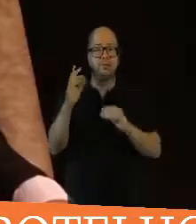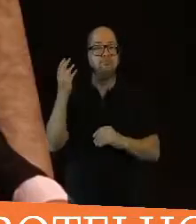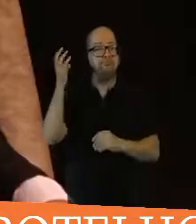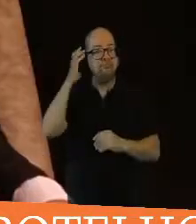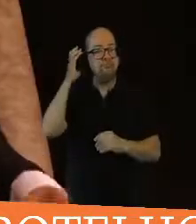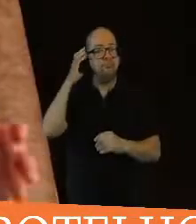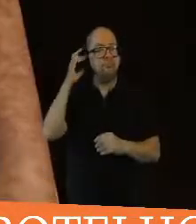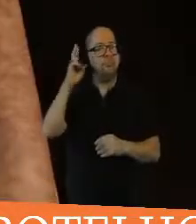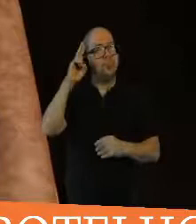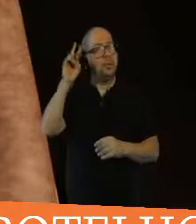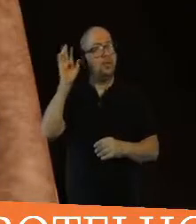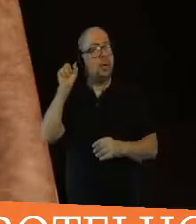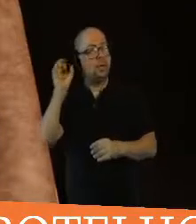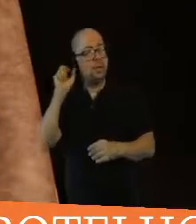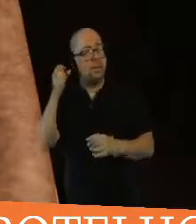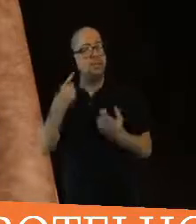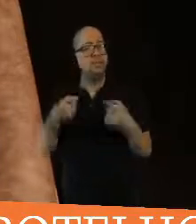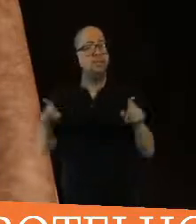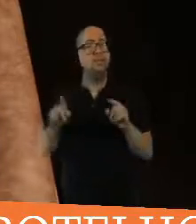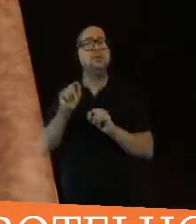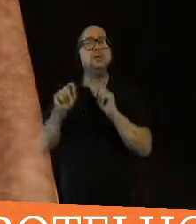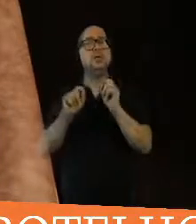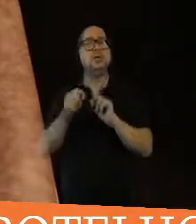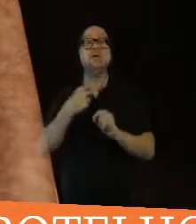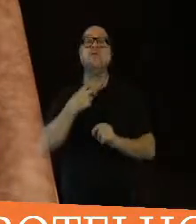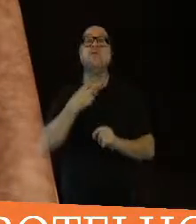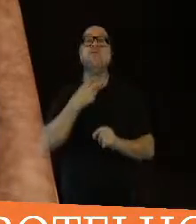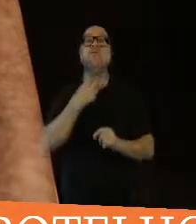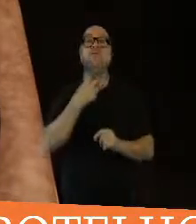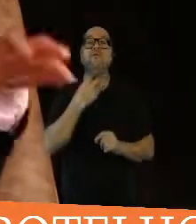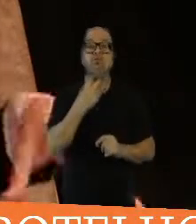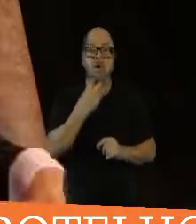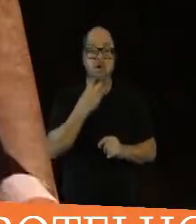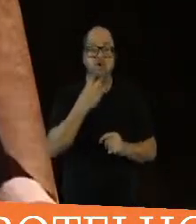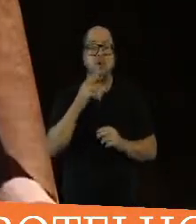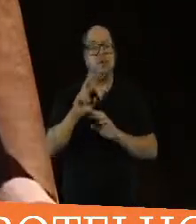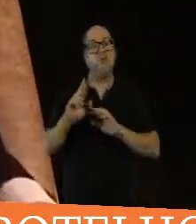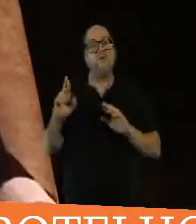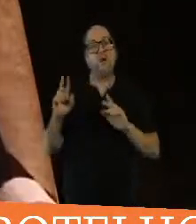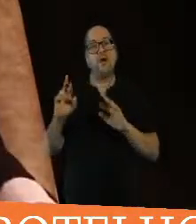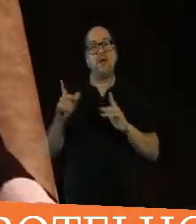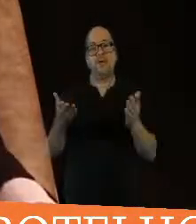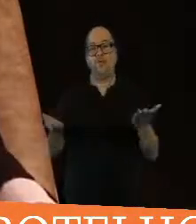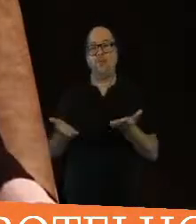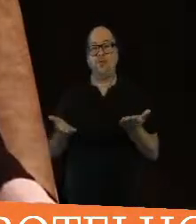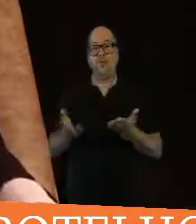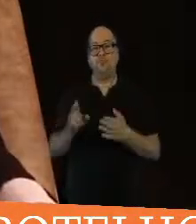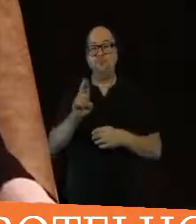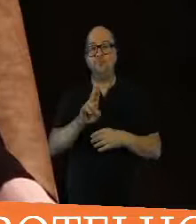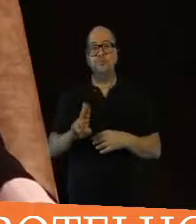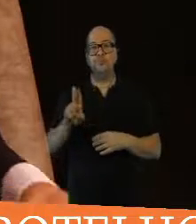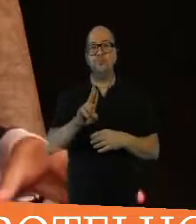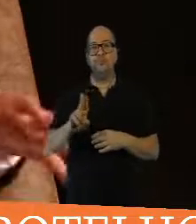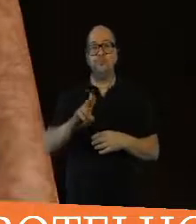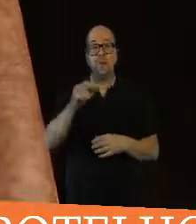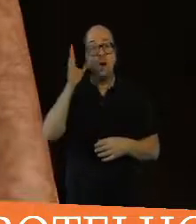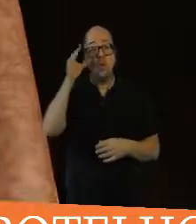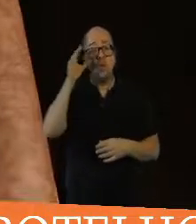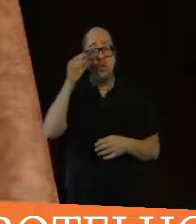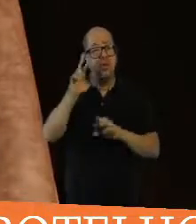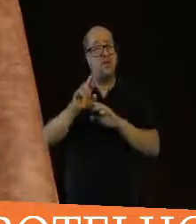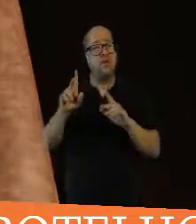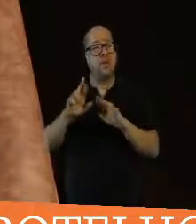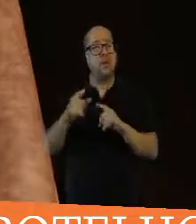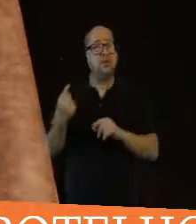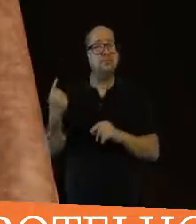daquela época, que é a voz, né? A utilização da voz naquela época. Né? É curioso, porque é uma